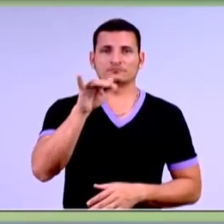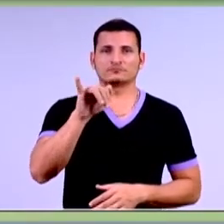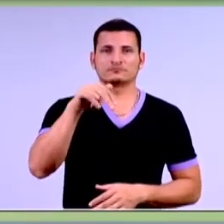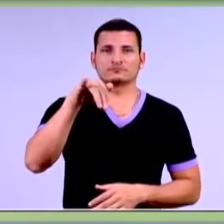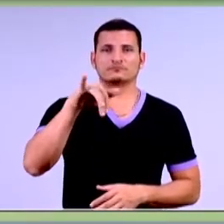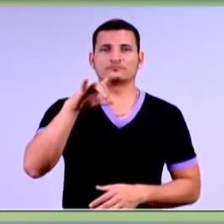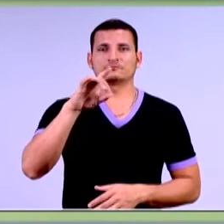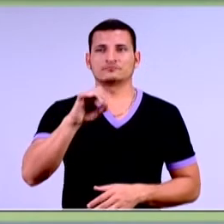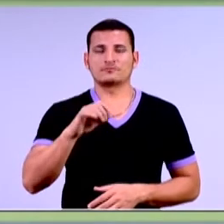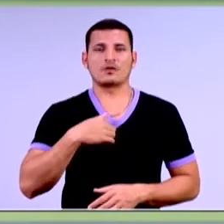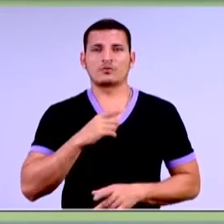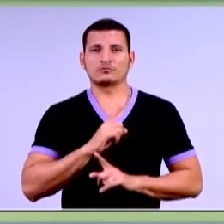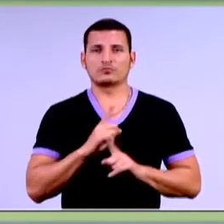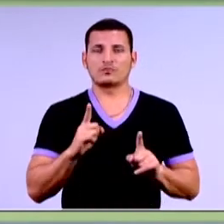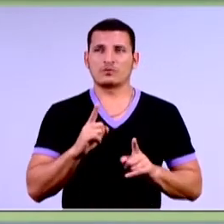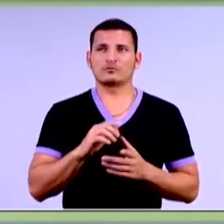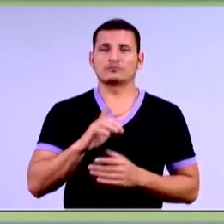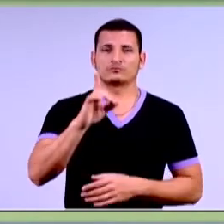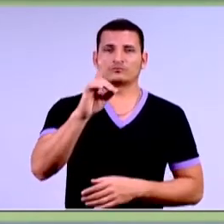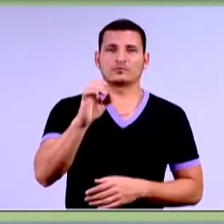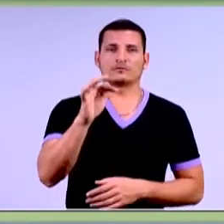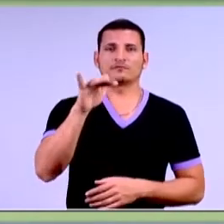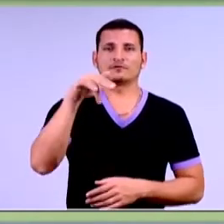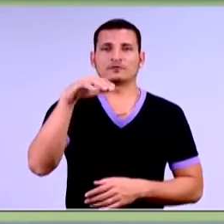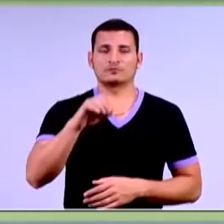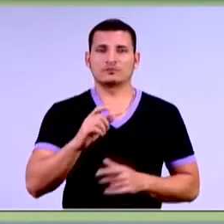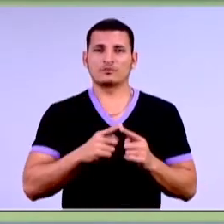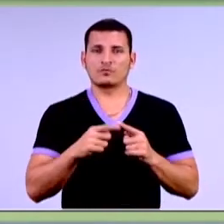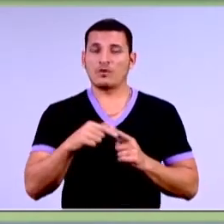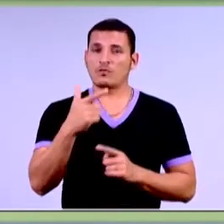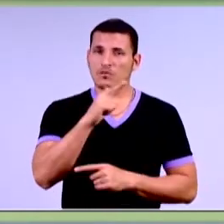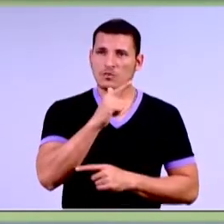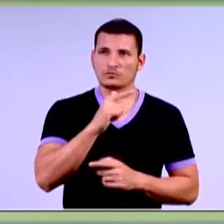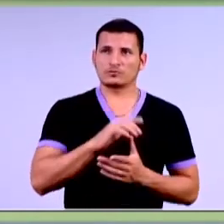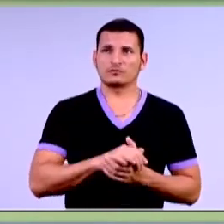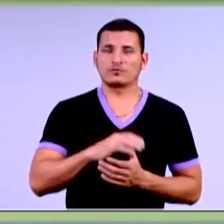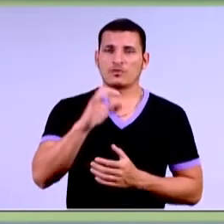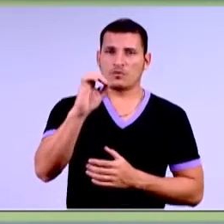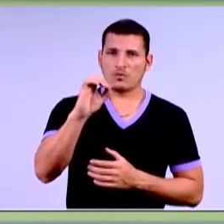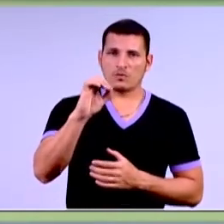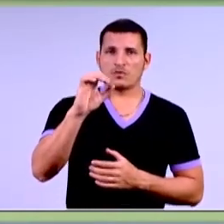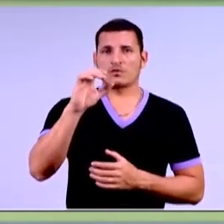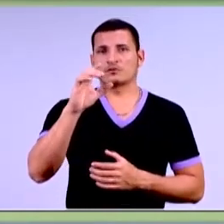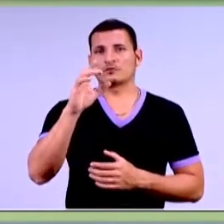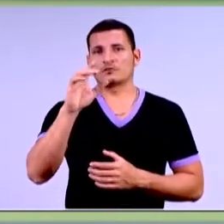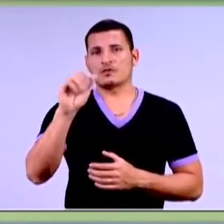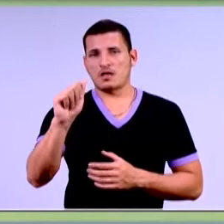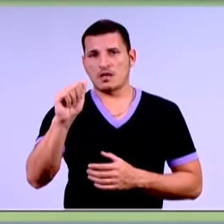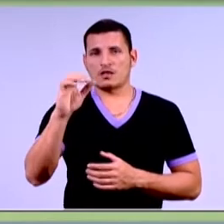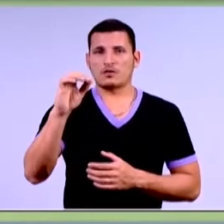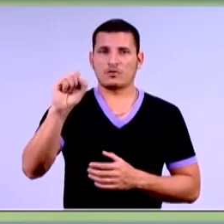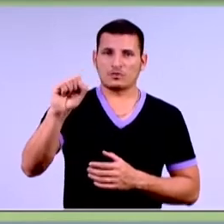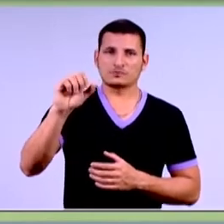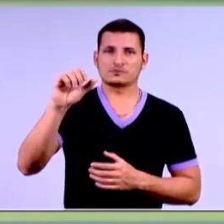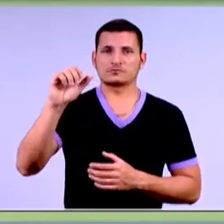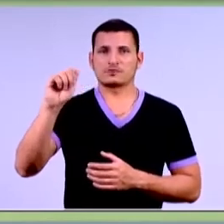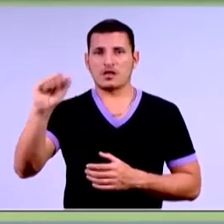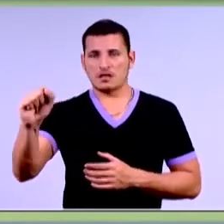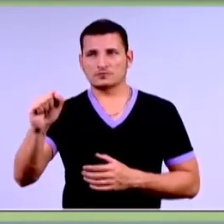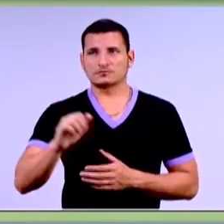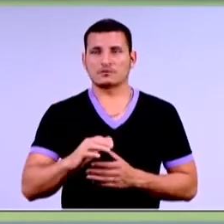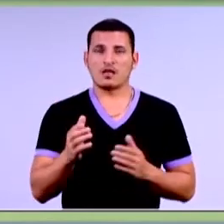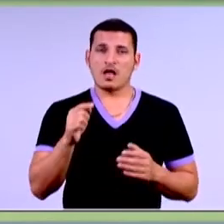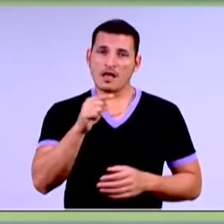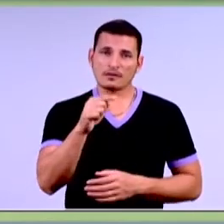não de ensino como no outro que era o a o sasaki eu digo um